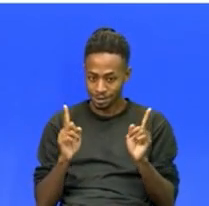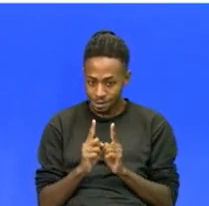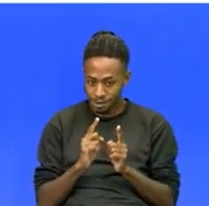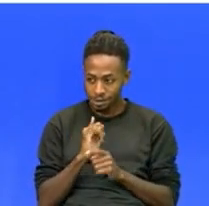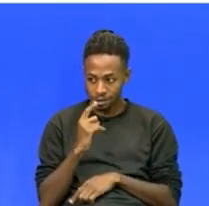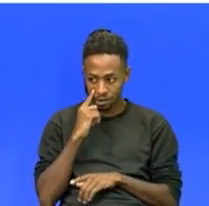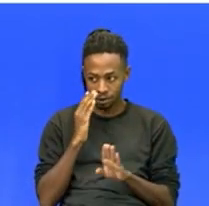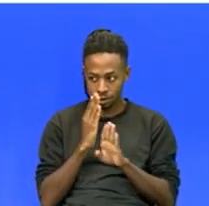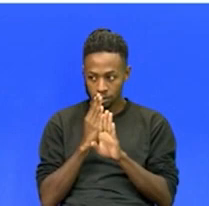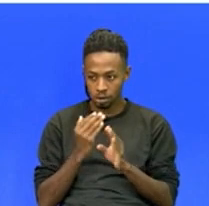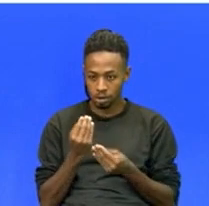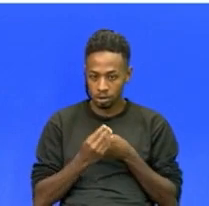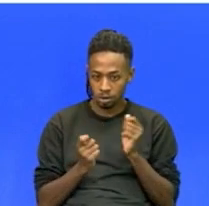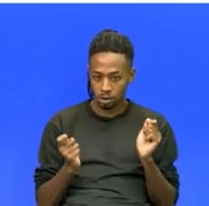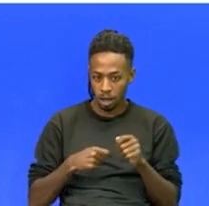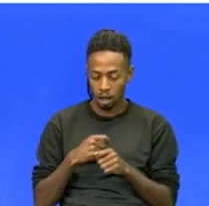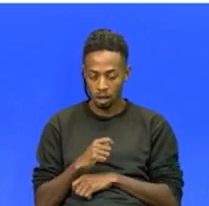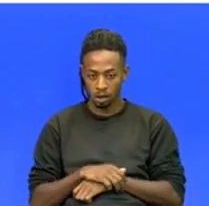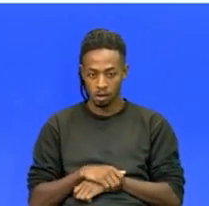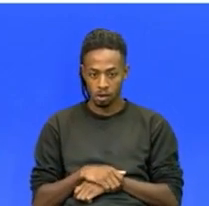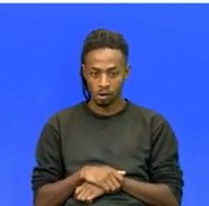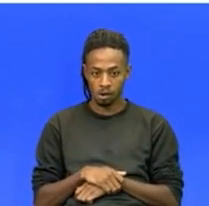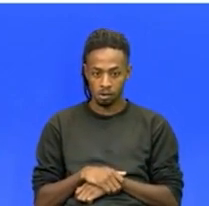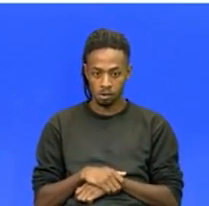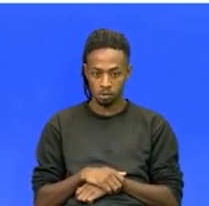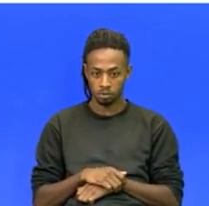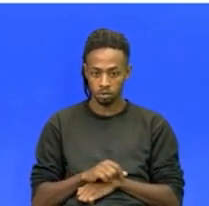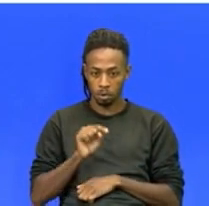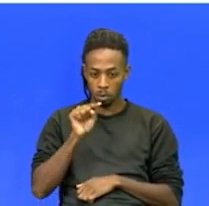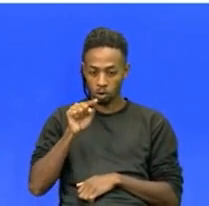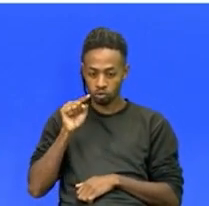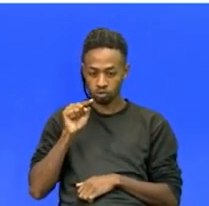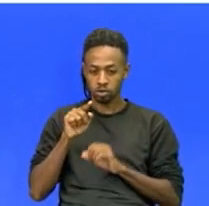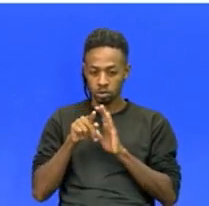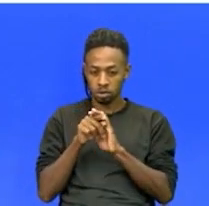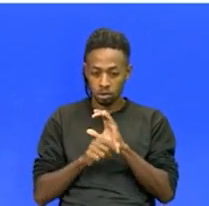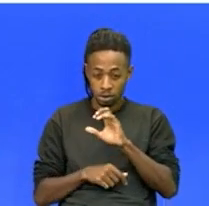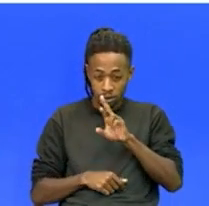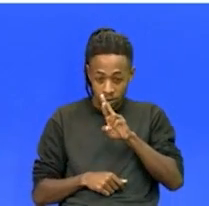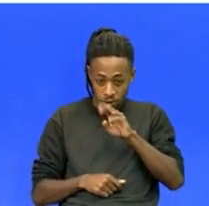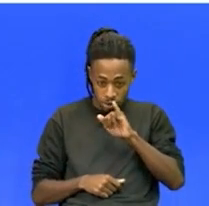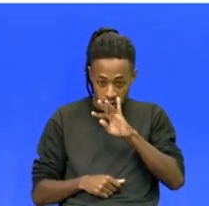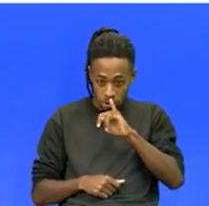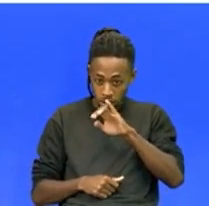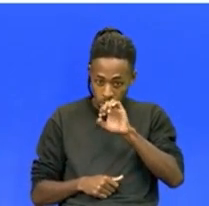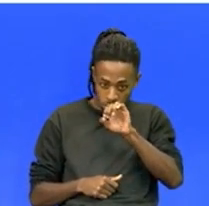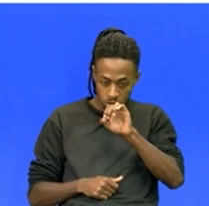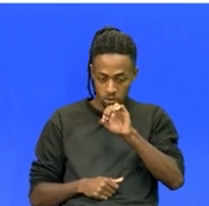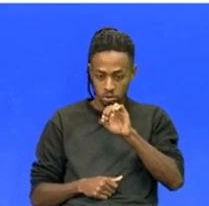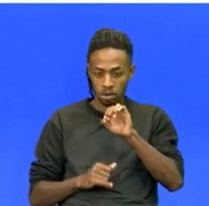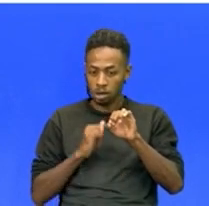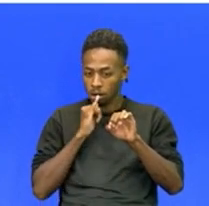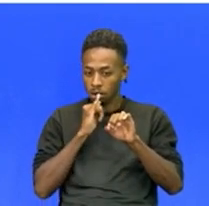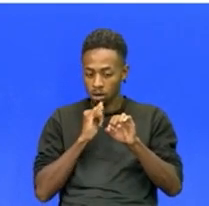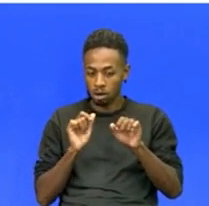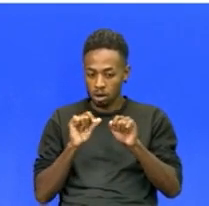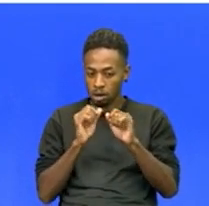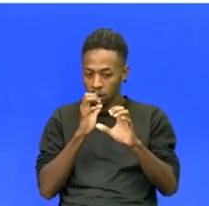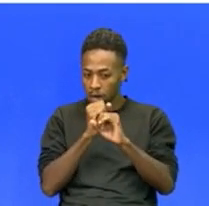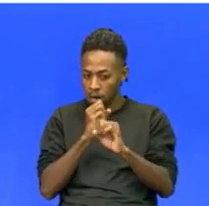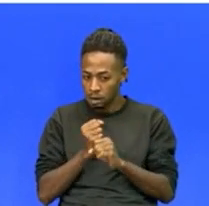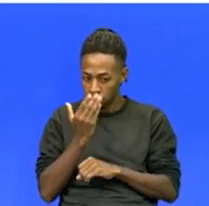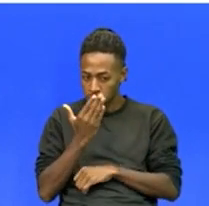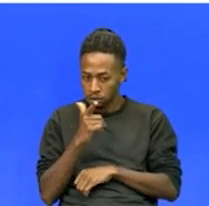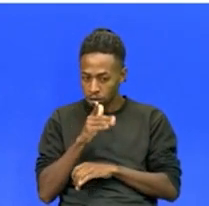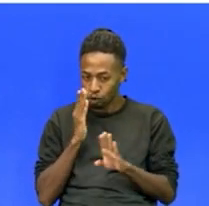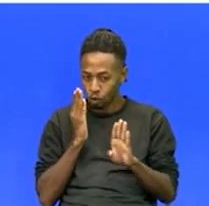e consegue se encontrar, enfim, o ponto crítico. Como? Fazendo obtenção das variáveis